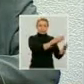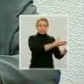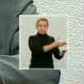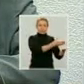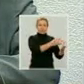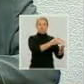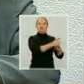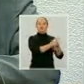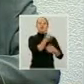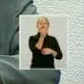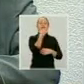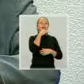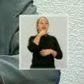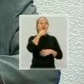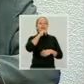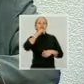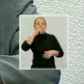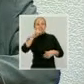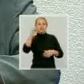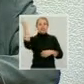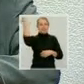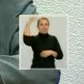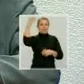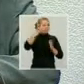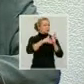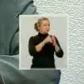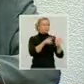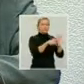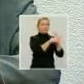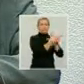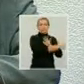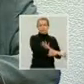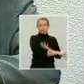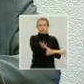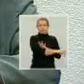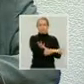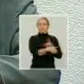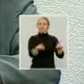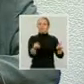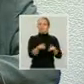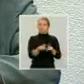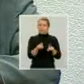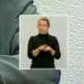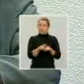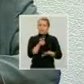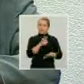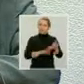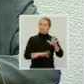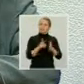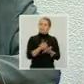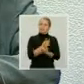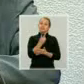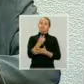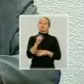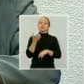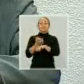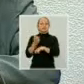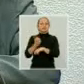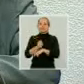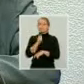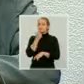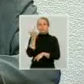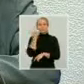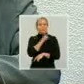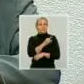energia elétrica, de toda a infraestrutura. E, na maioria dos casos, os estados não têm conseguido cumprir